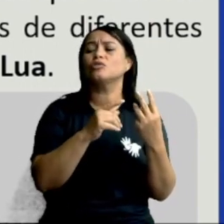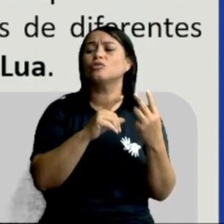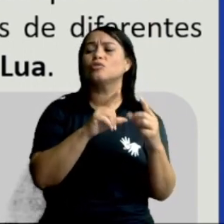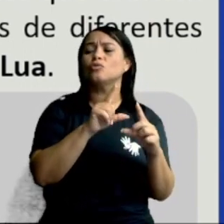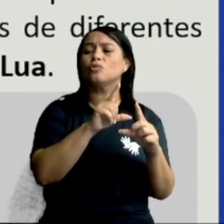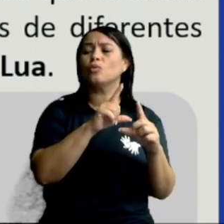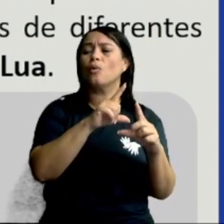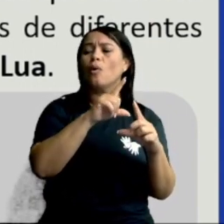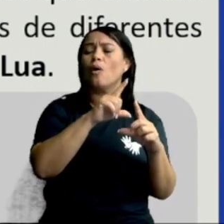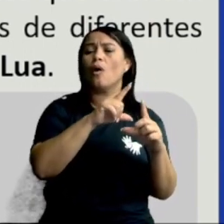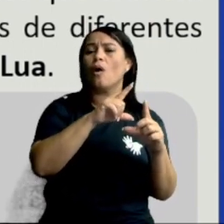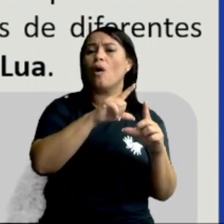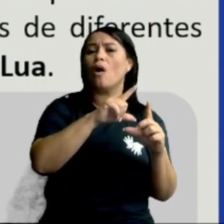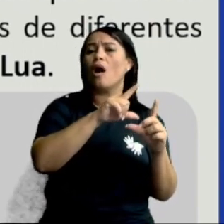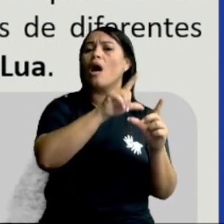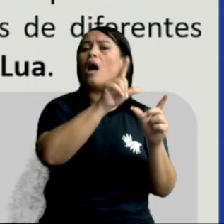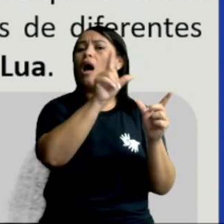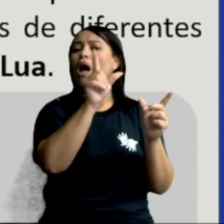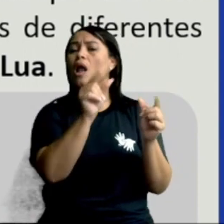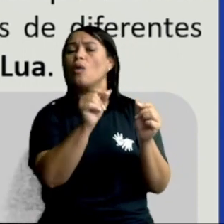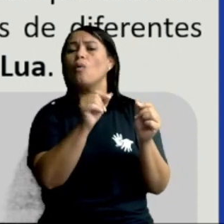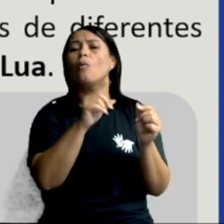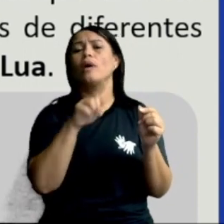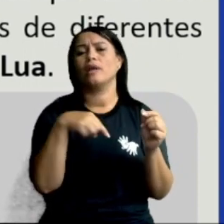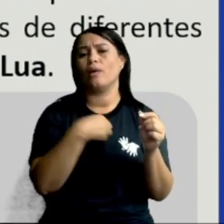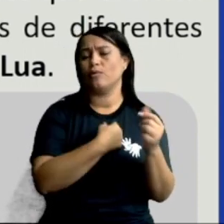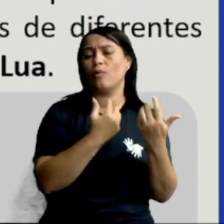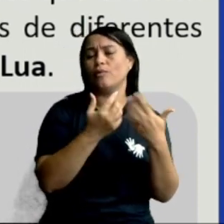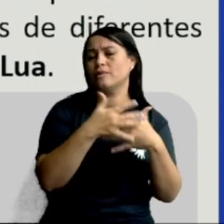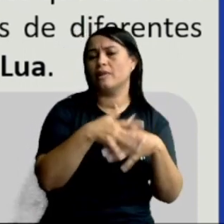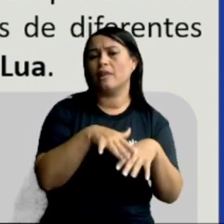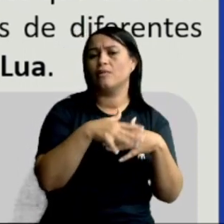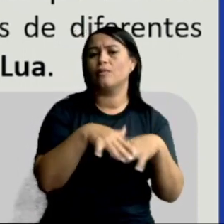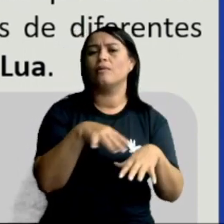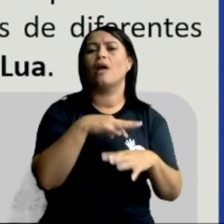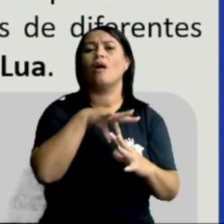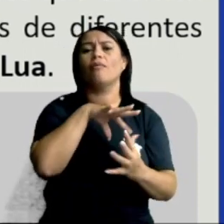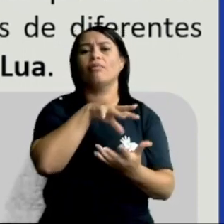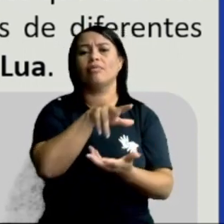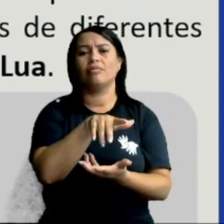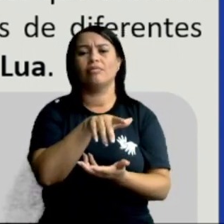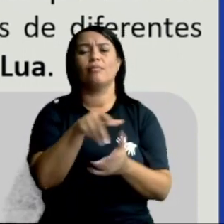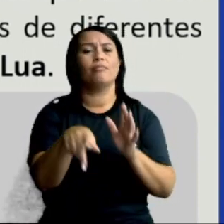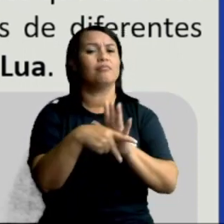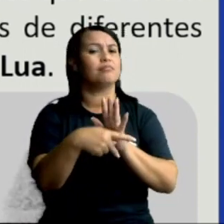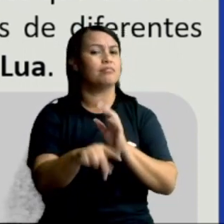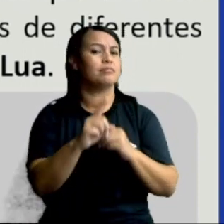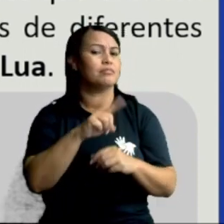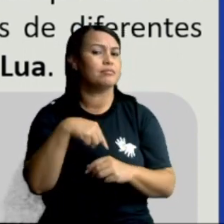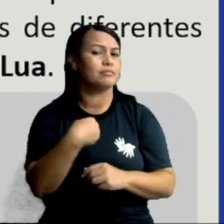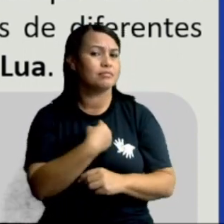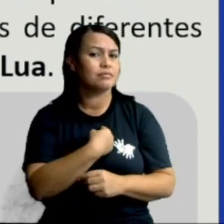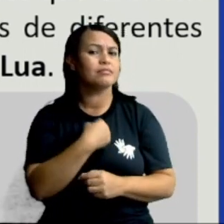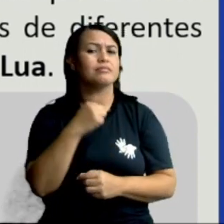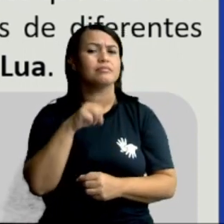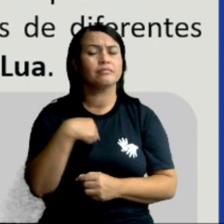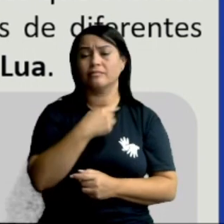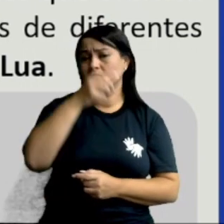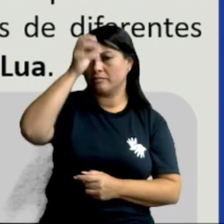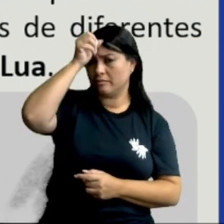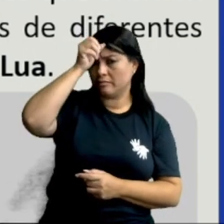é o nosso satélite natural, que é o satélite natural da Terra, que nós aprendemos